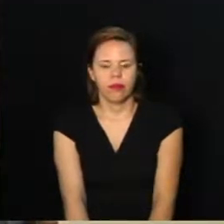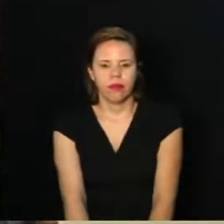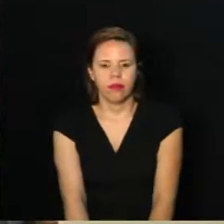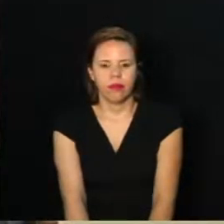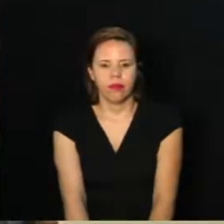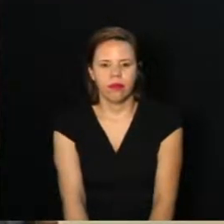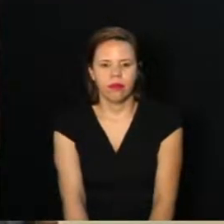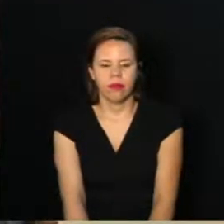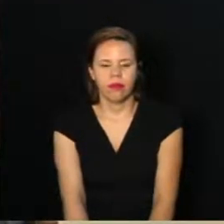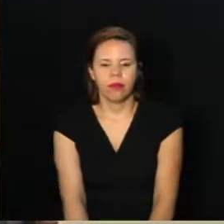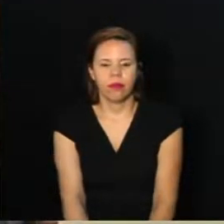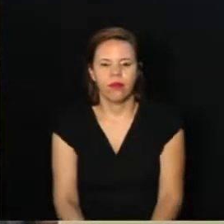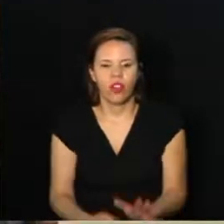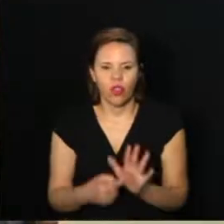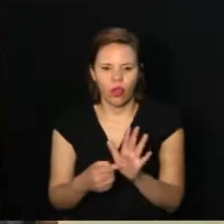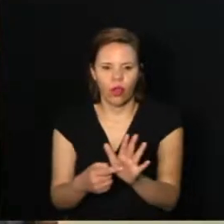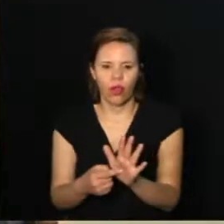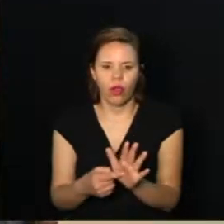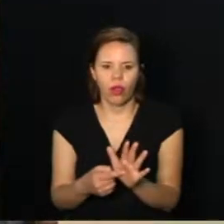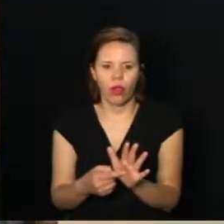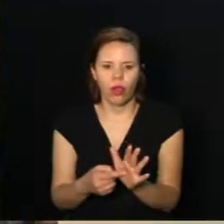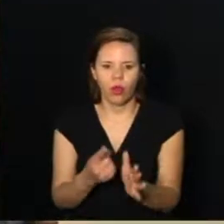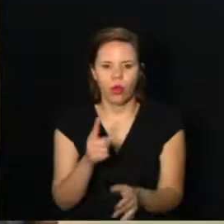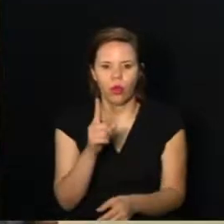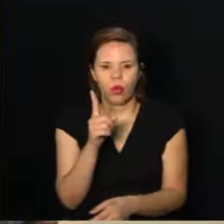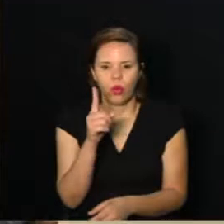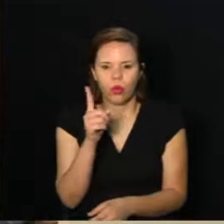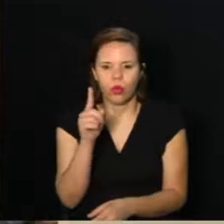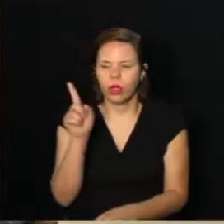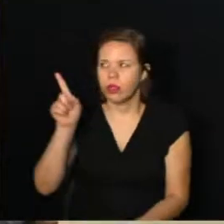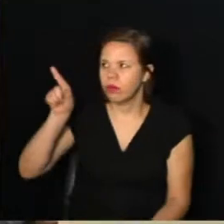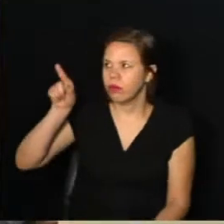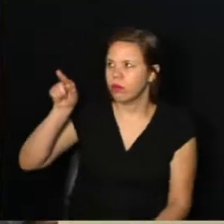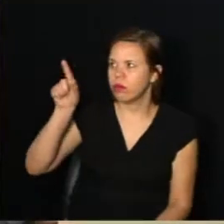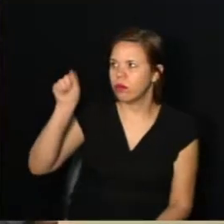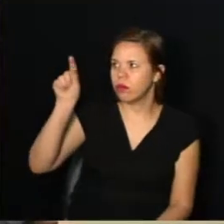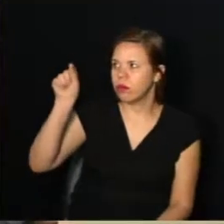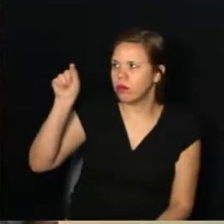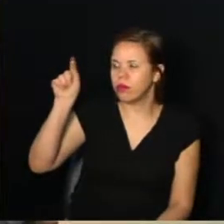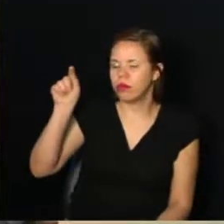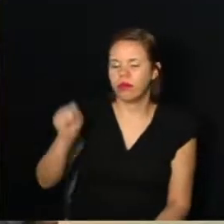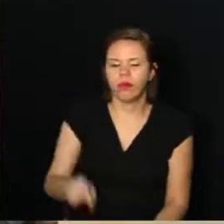Então, a ponteira eu aponto com o dedo, tá bom?